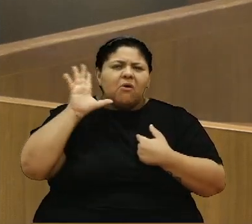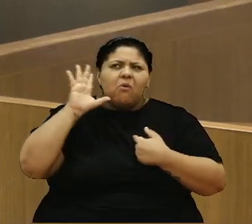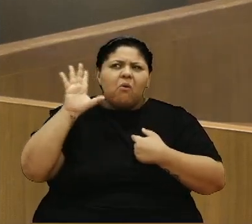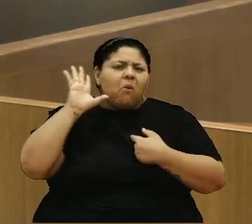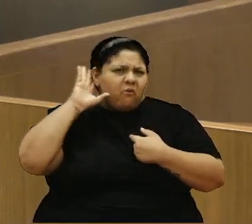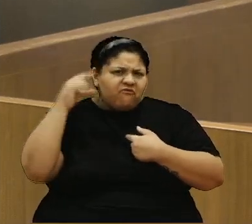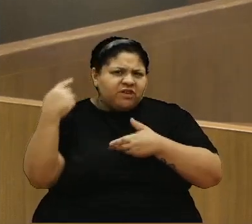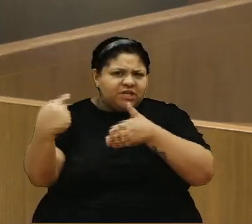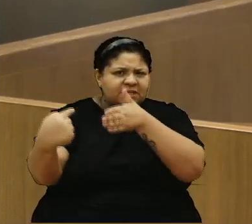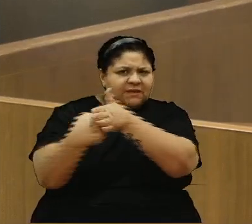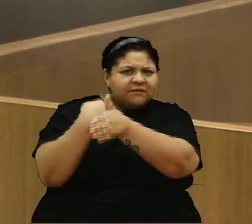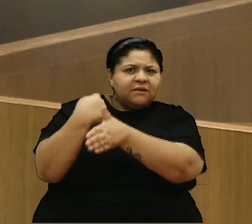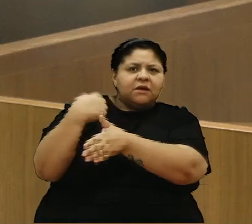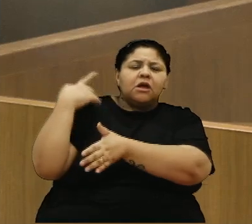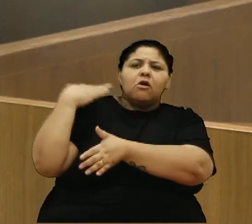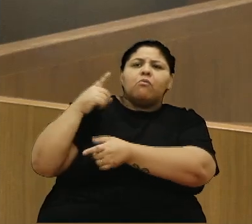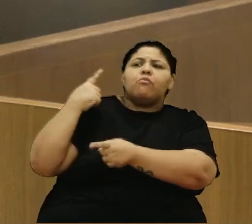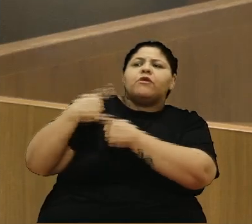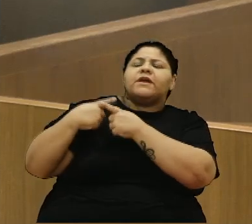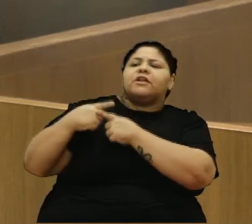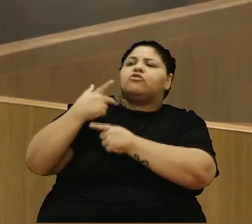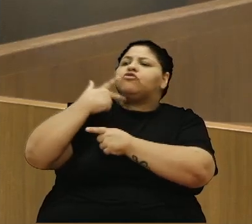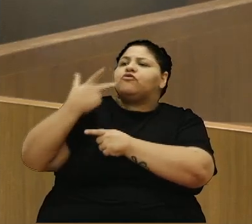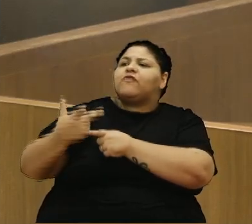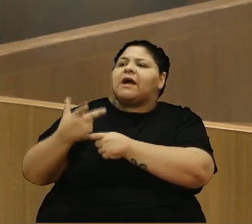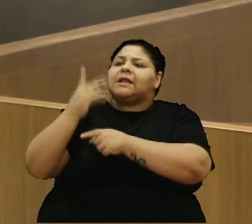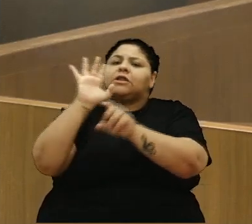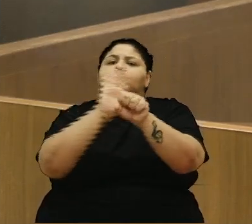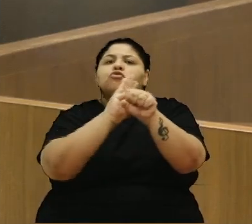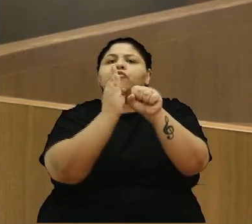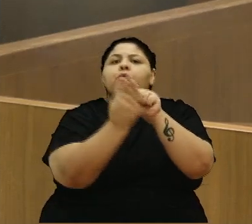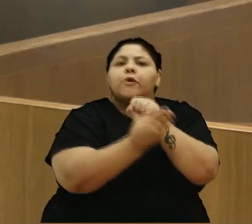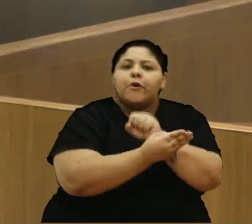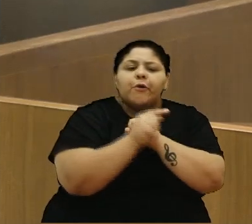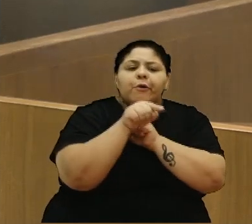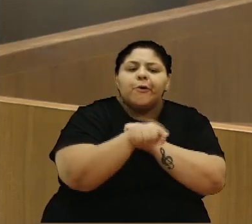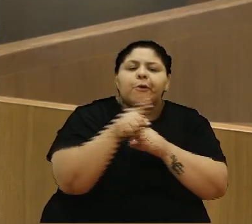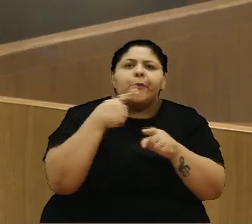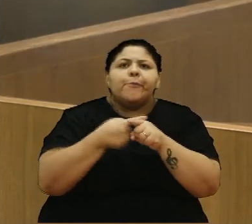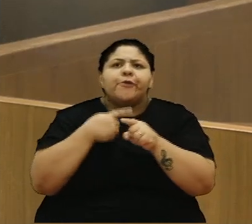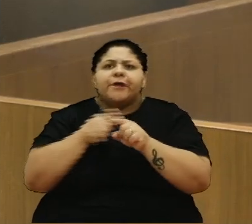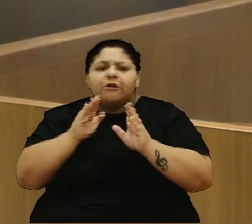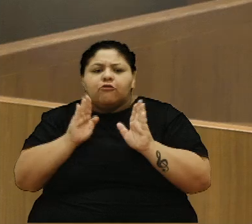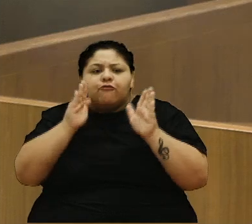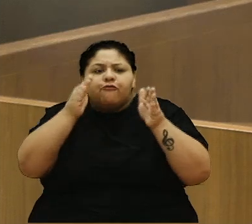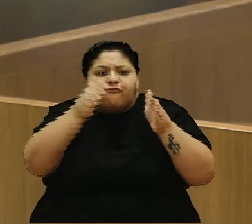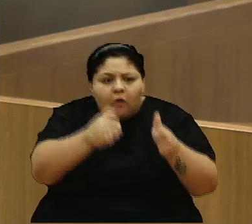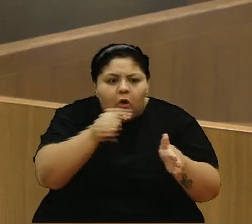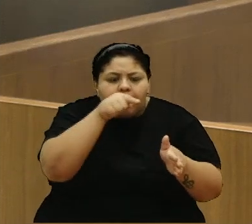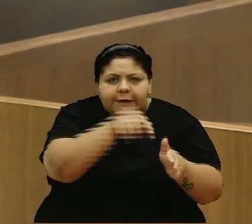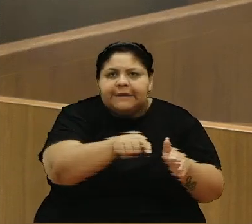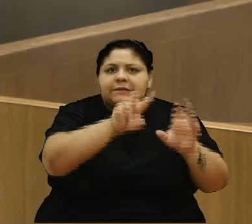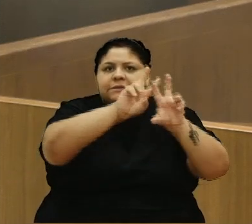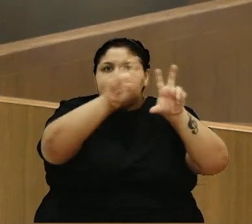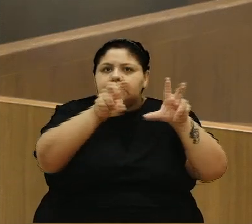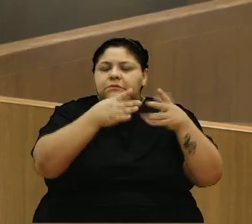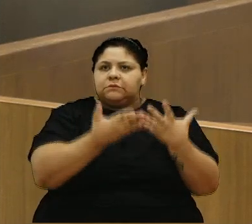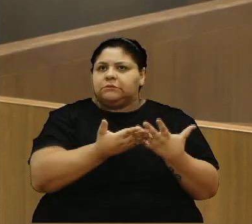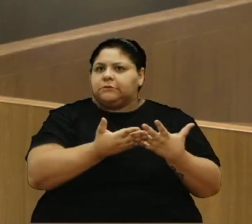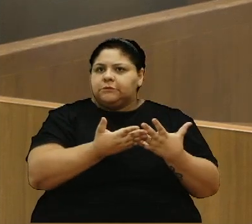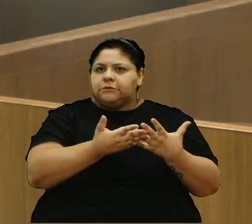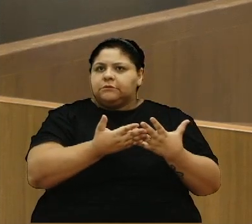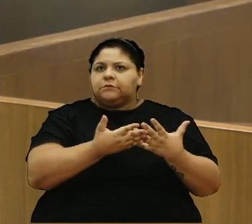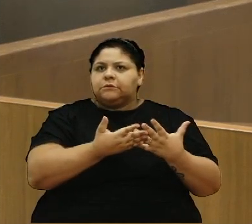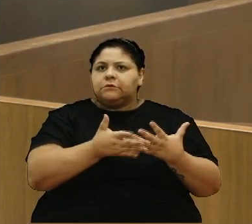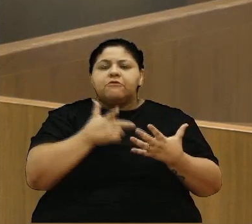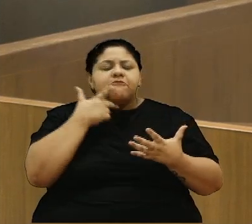né? Andressa, por que tu fala tanto do Campos da Serra? Por que tu insiste nesse debate e, enfim, levanta